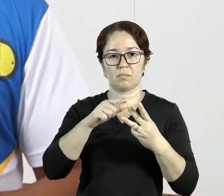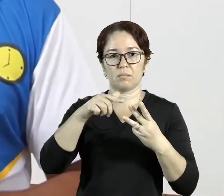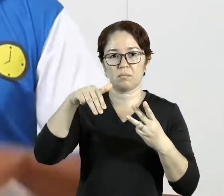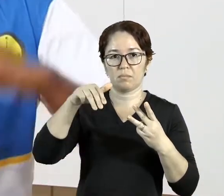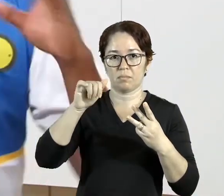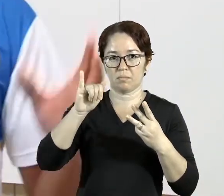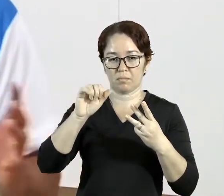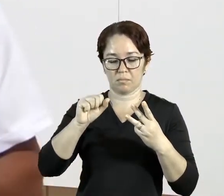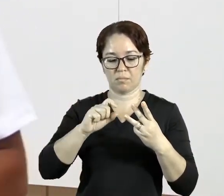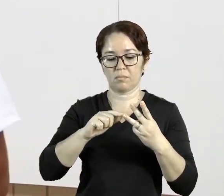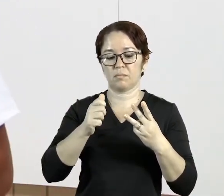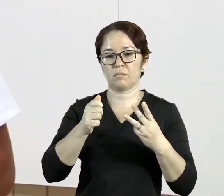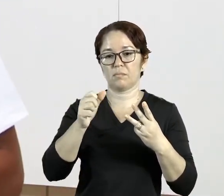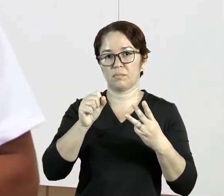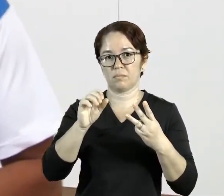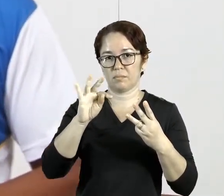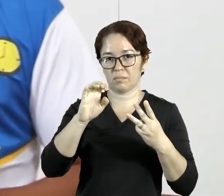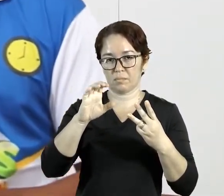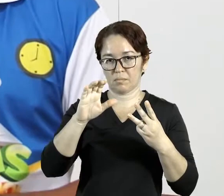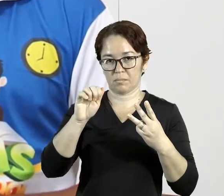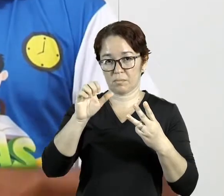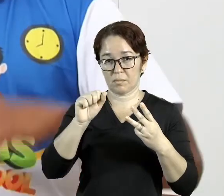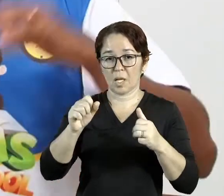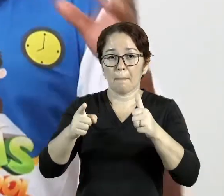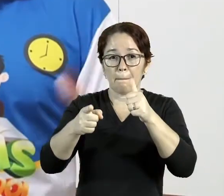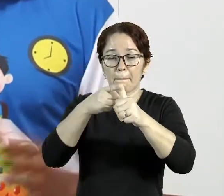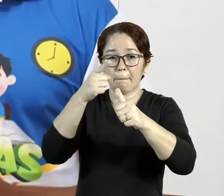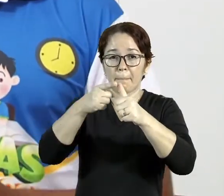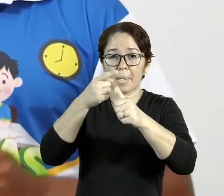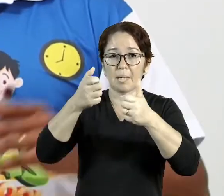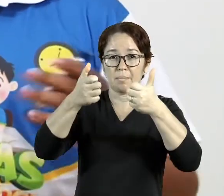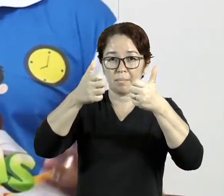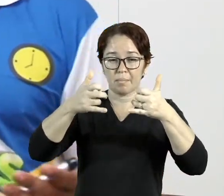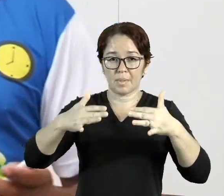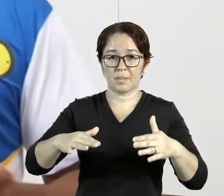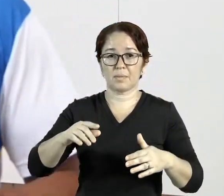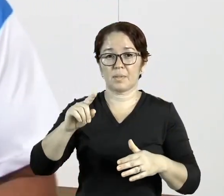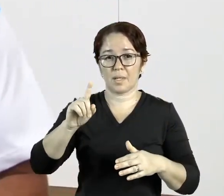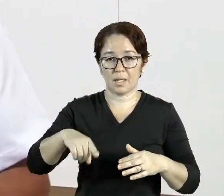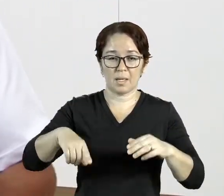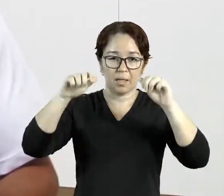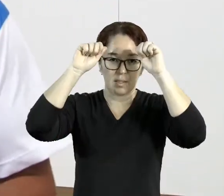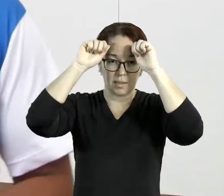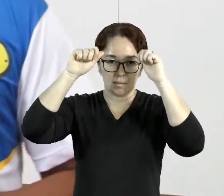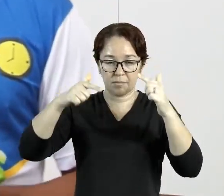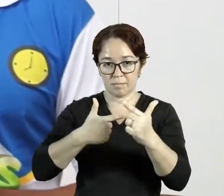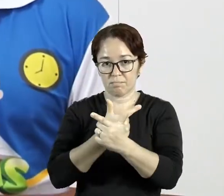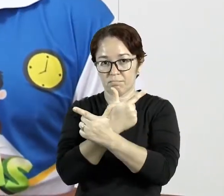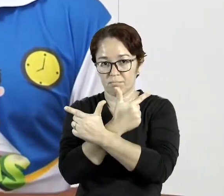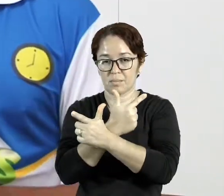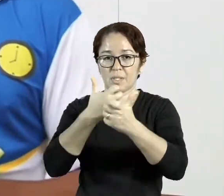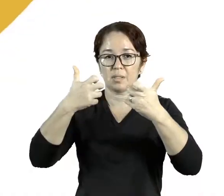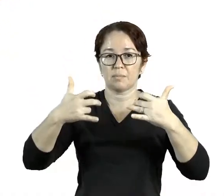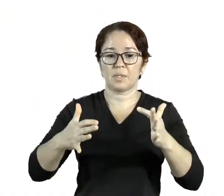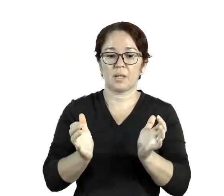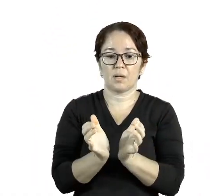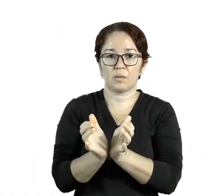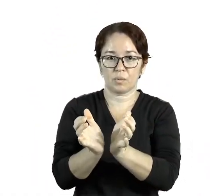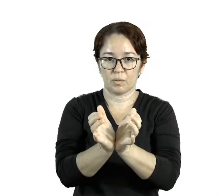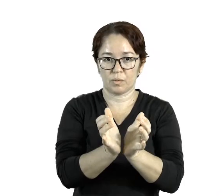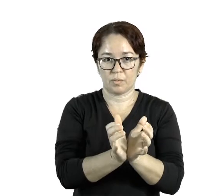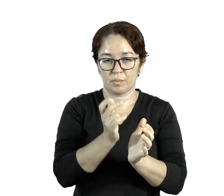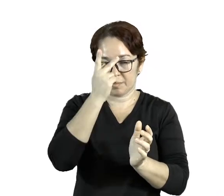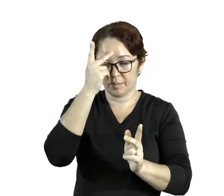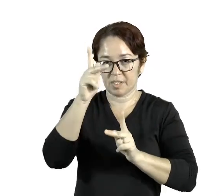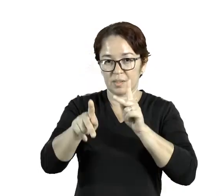tá? Os povos maias nós temos muito a aprender. Bom, professor, qual é a localização da sociedade maia? Bom, gente, a